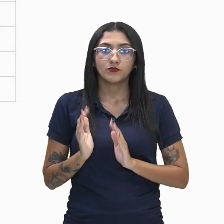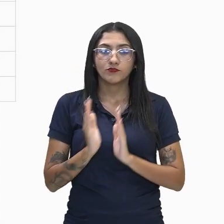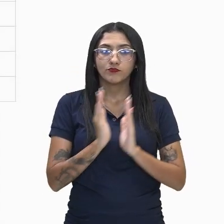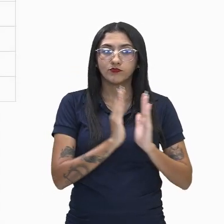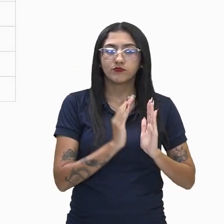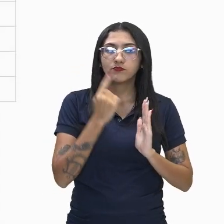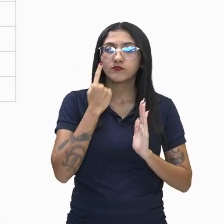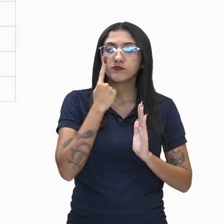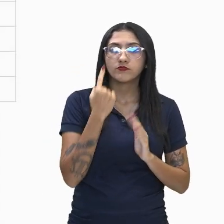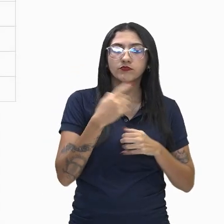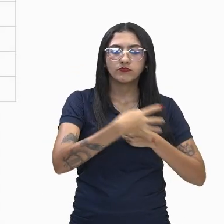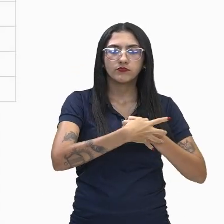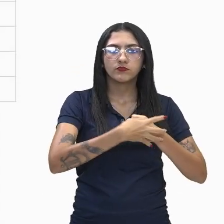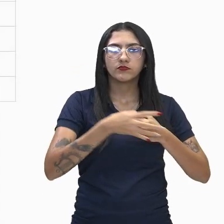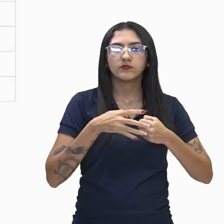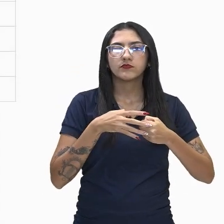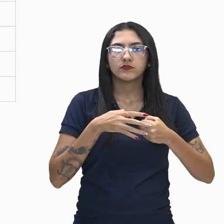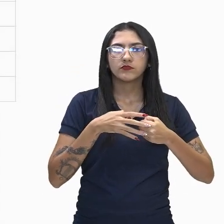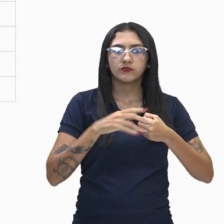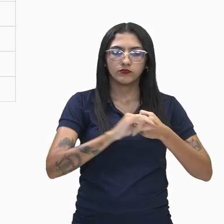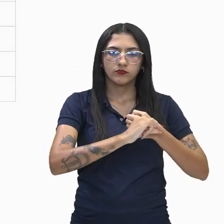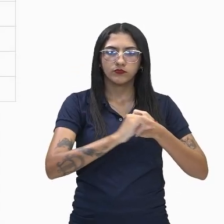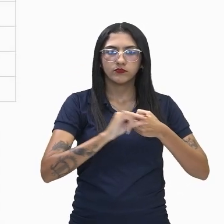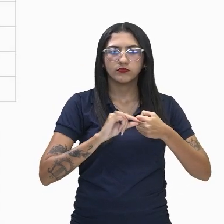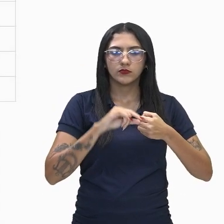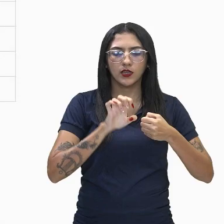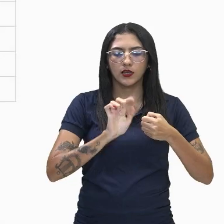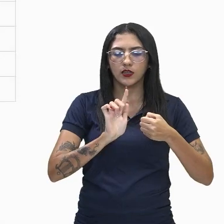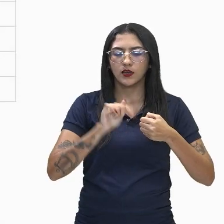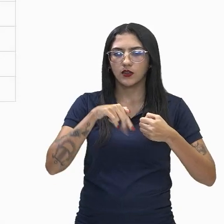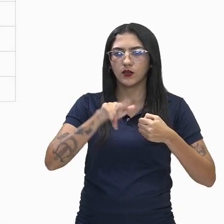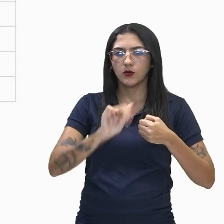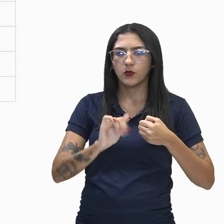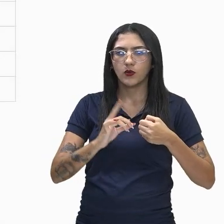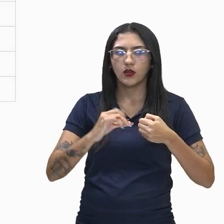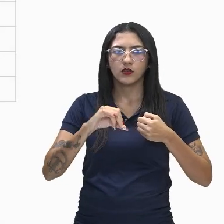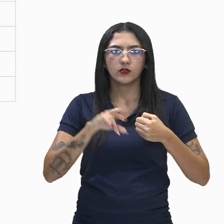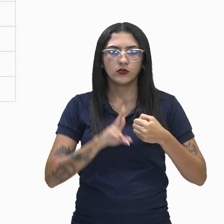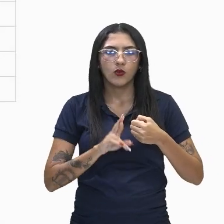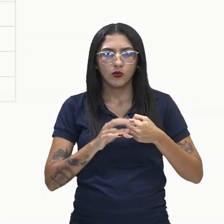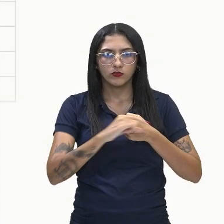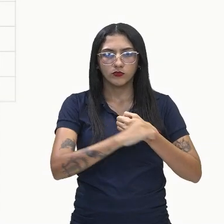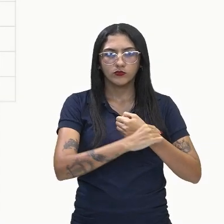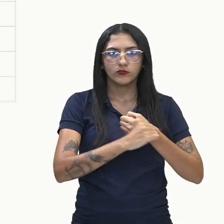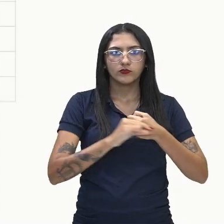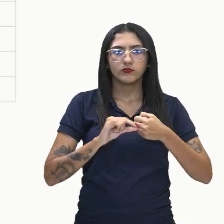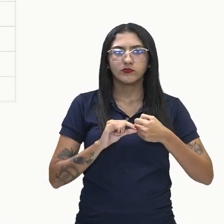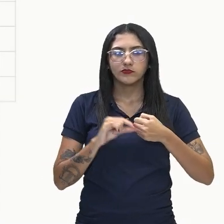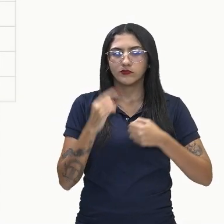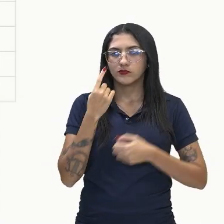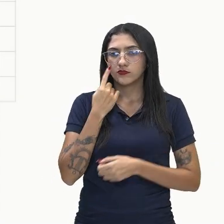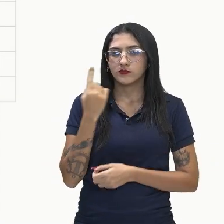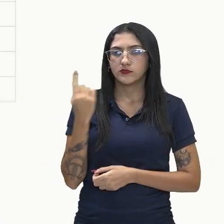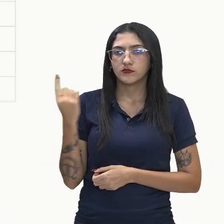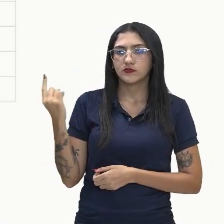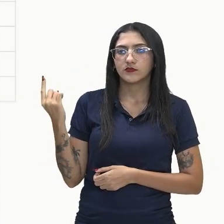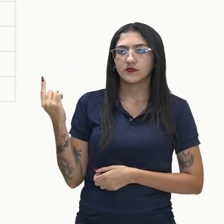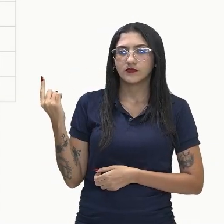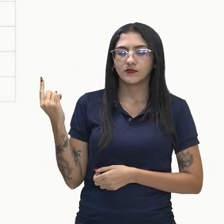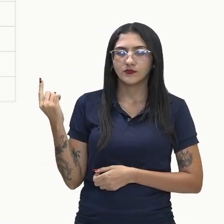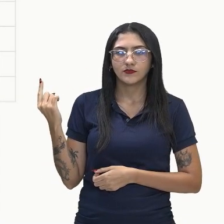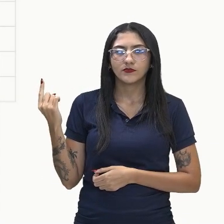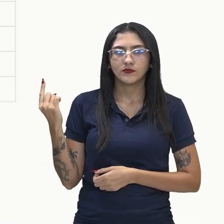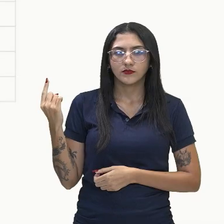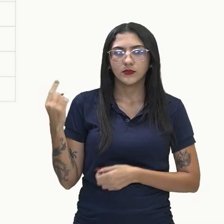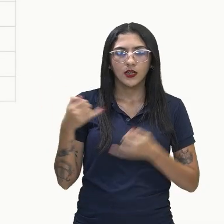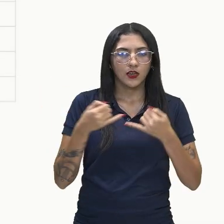quê? Equador. Está a 0 grau. Opa, deixa eu voltar aqui. Está aí a 0 grau, tá